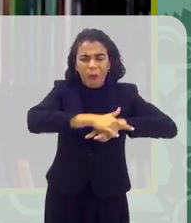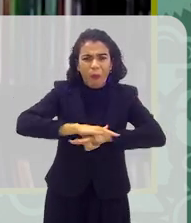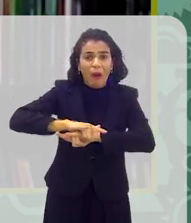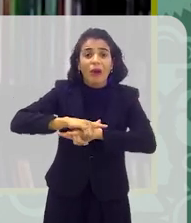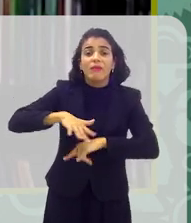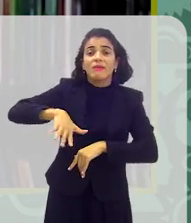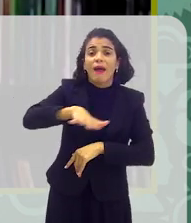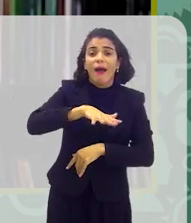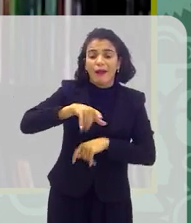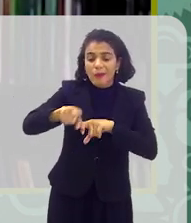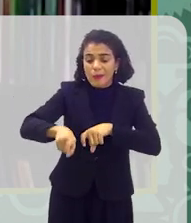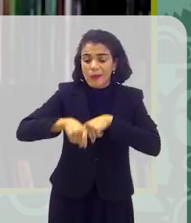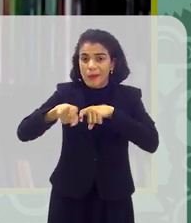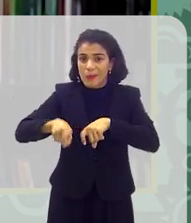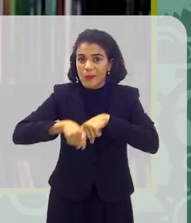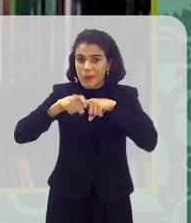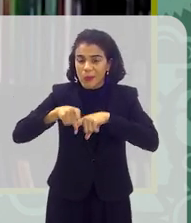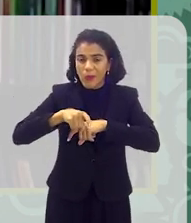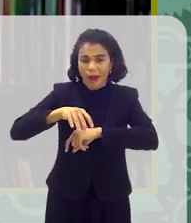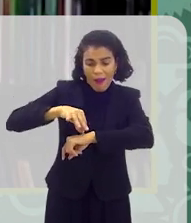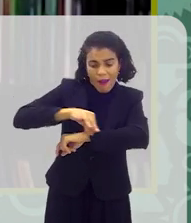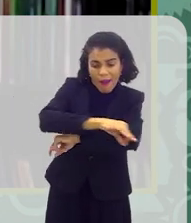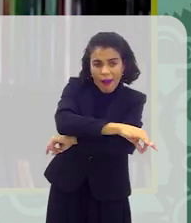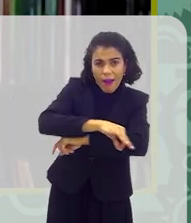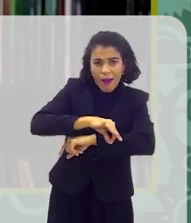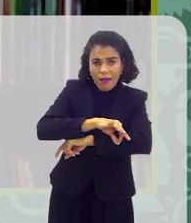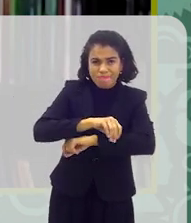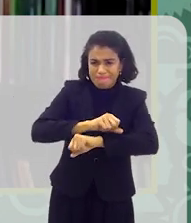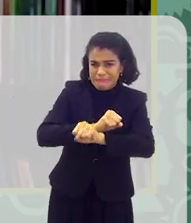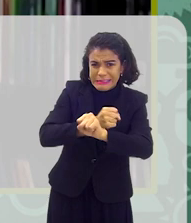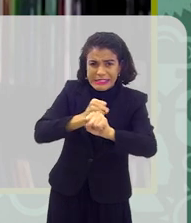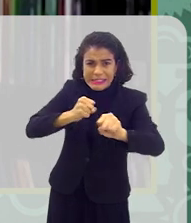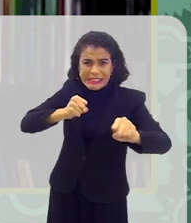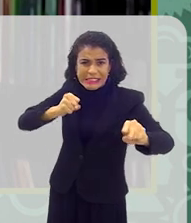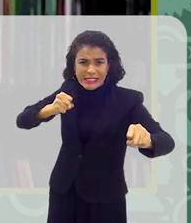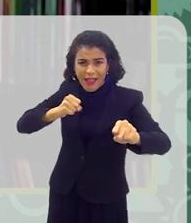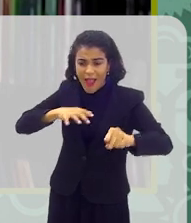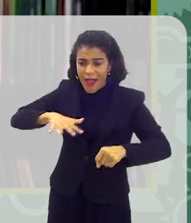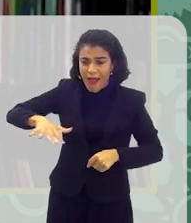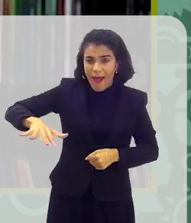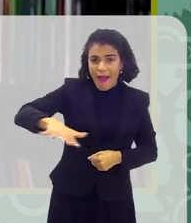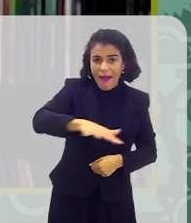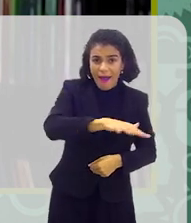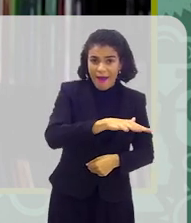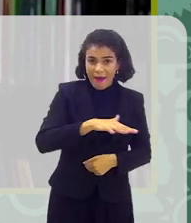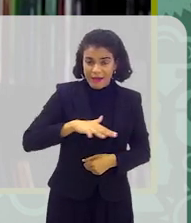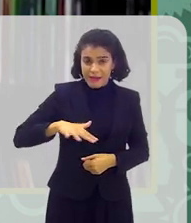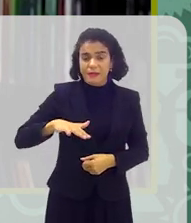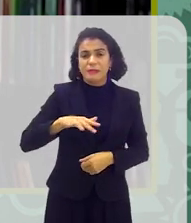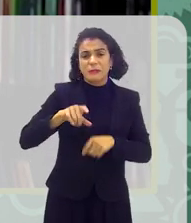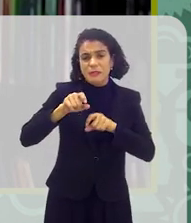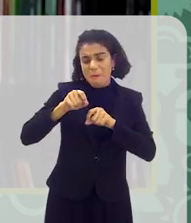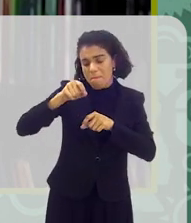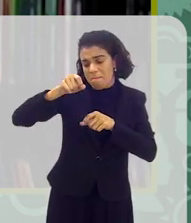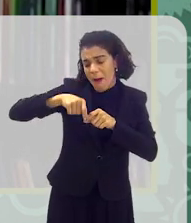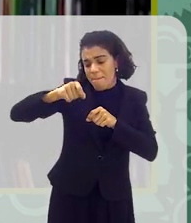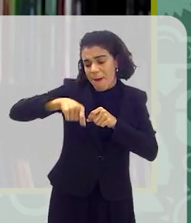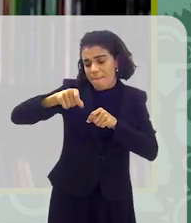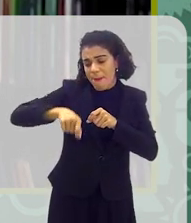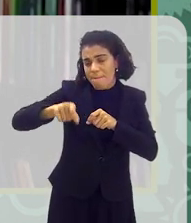mas na agricultura, né? Hoje, o mapeamento de grandes áreas de